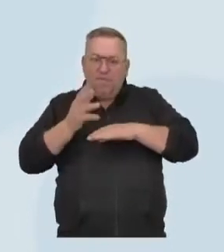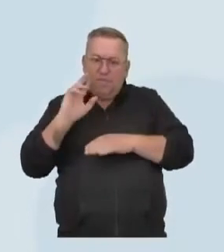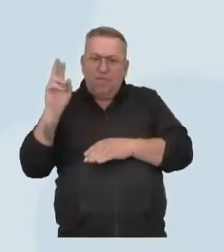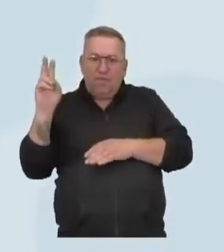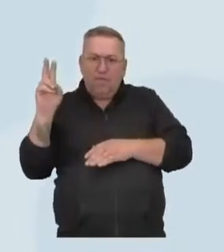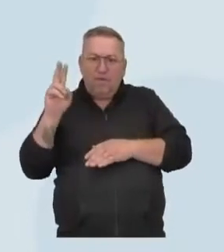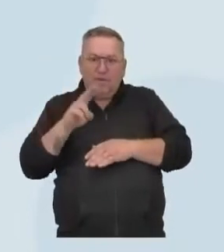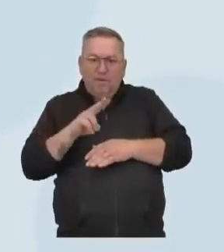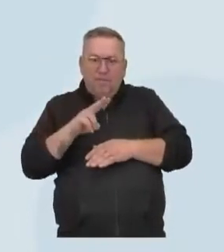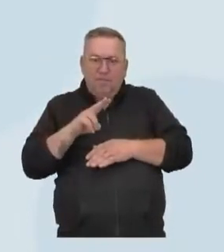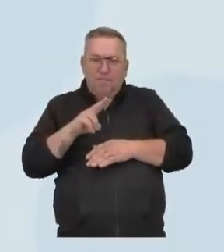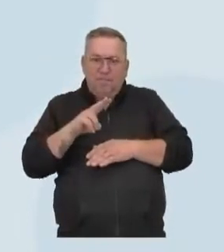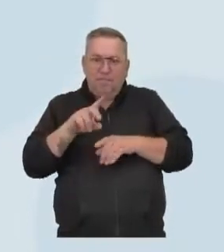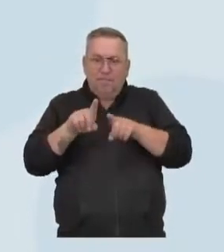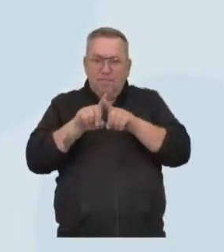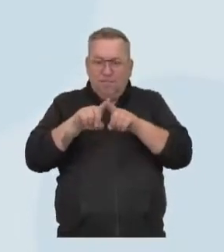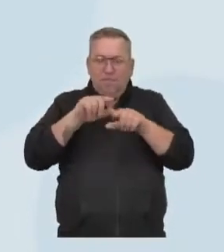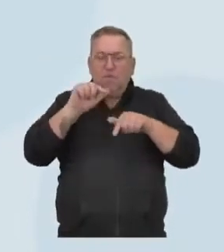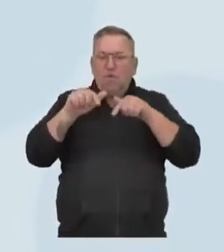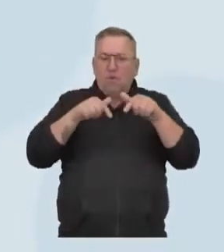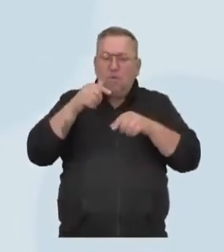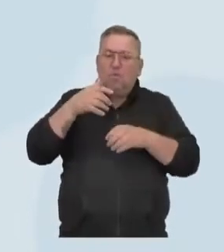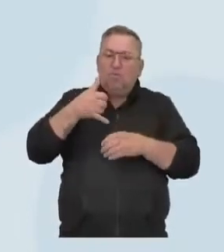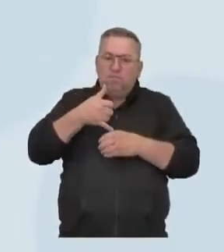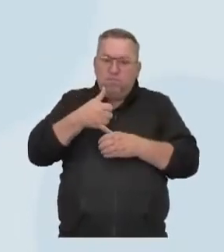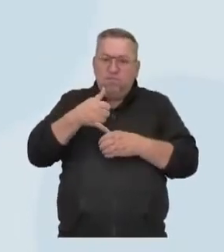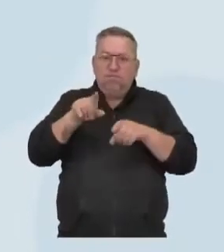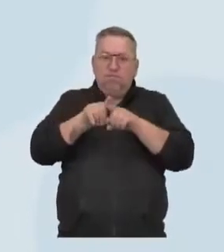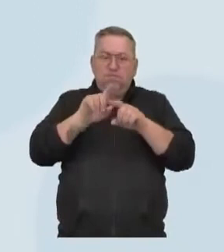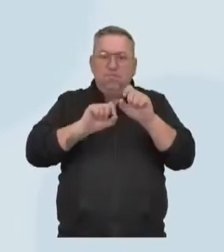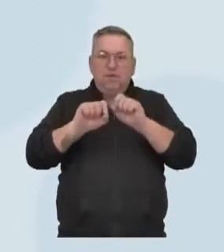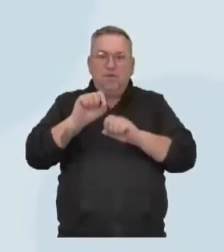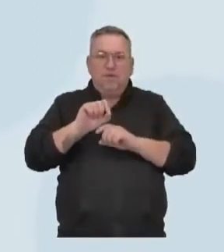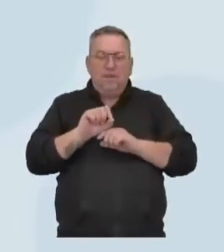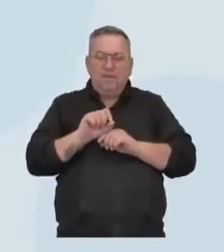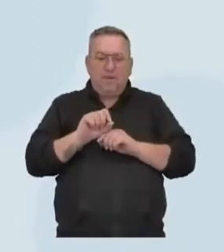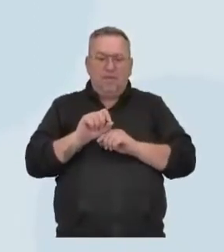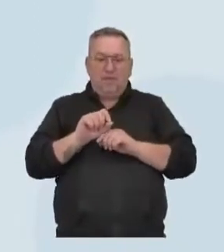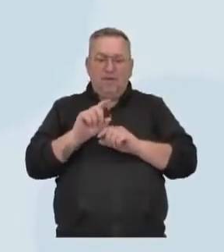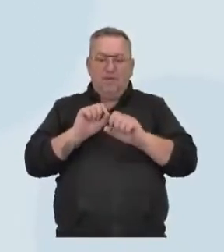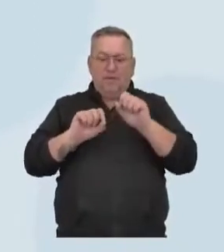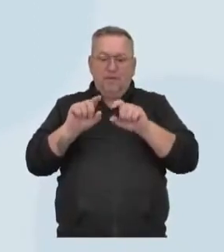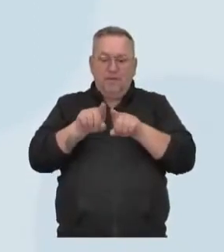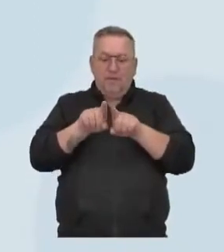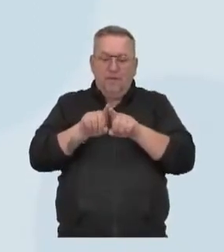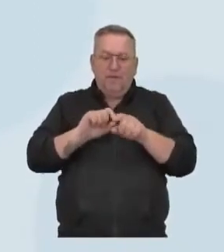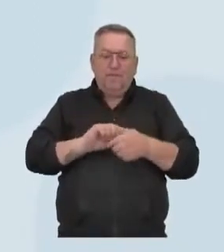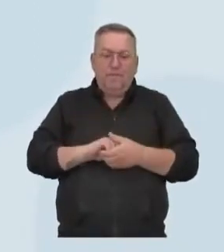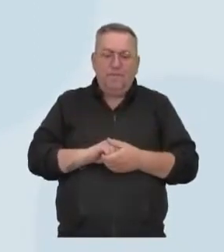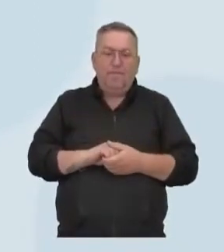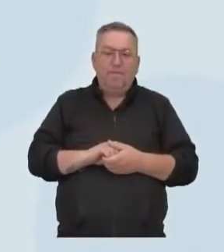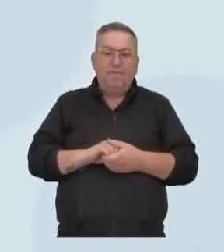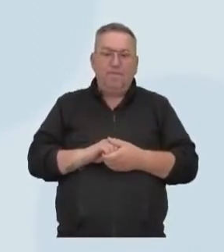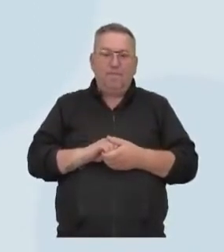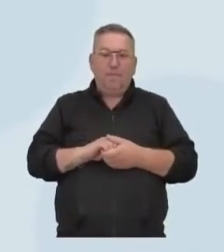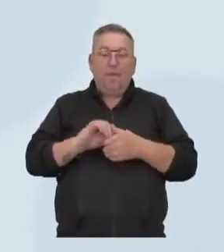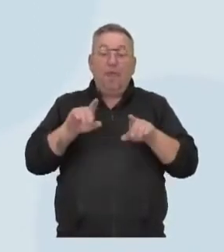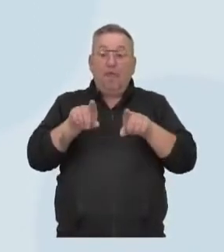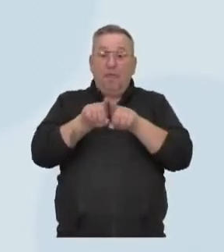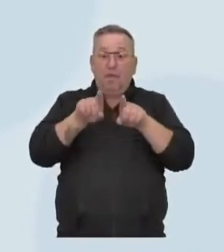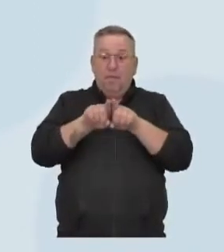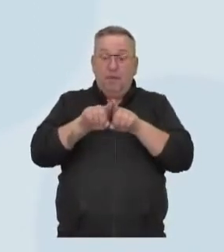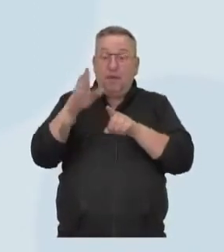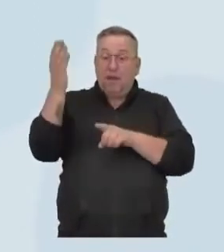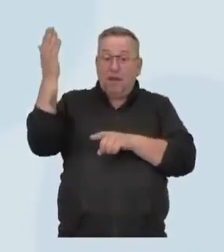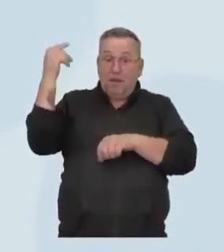muito estimado, mas charlador como 30, e que dava um dente por 2 dedos de prosa, e muito amigo de novidades. Também, naquele